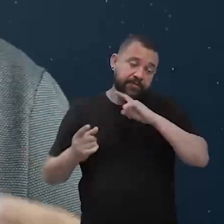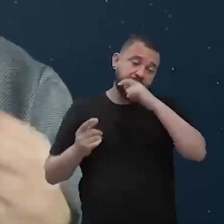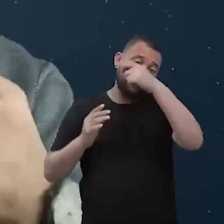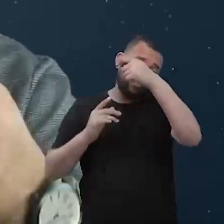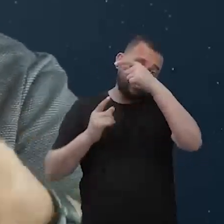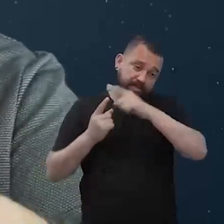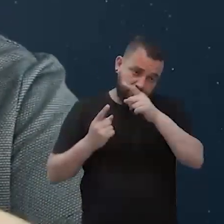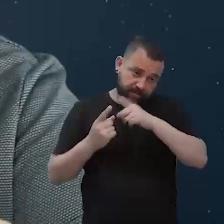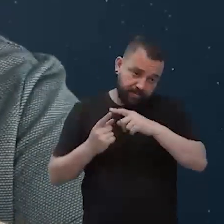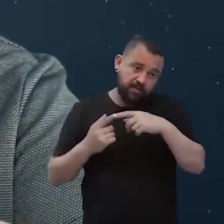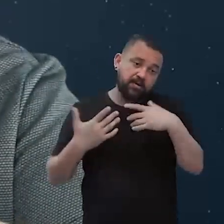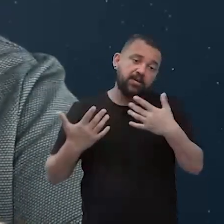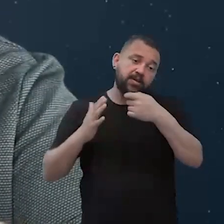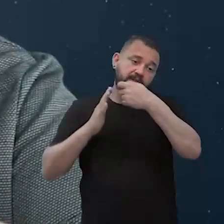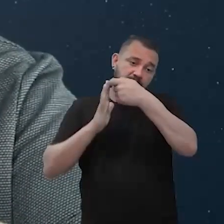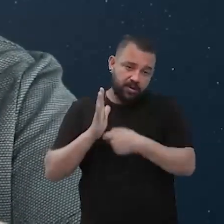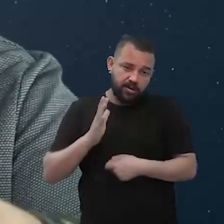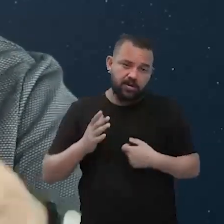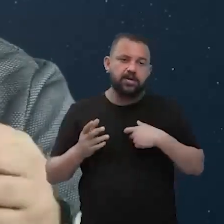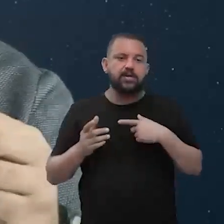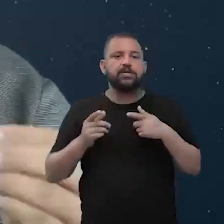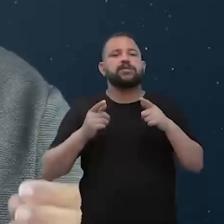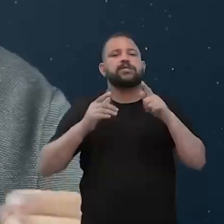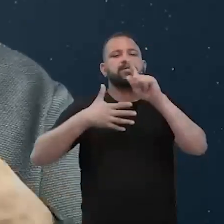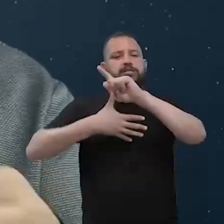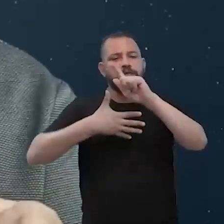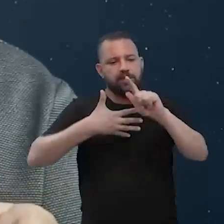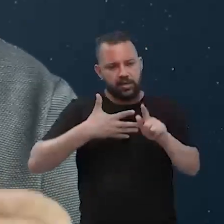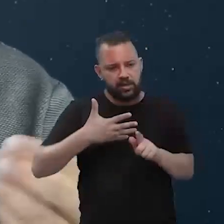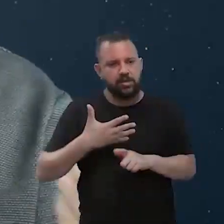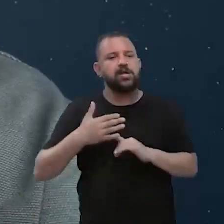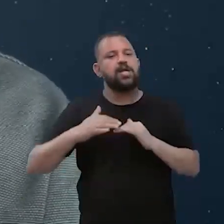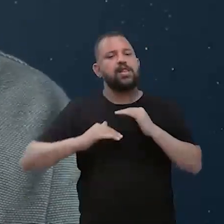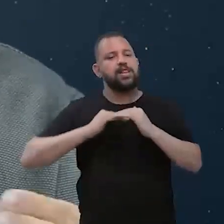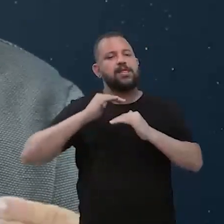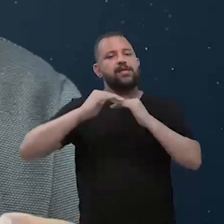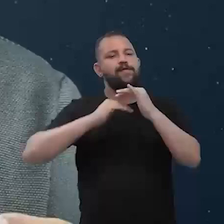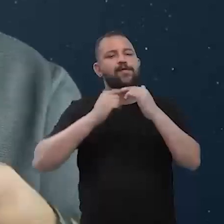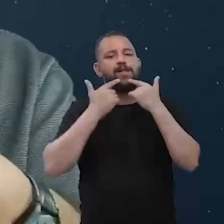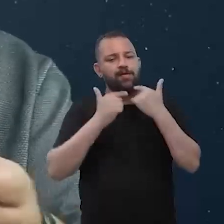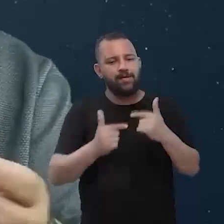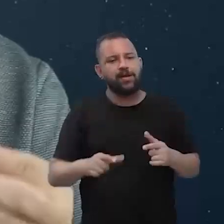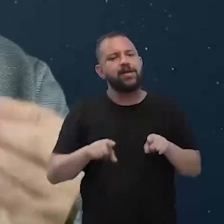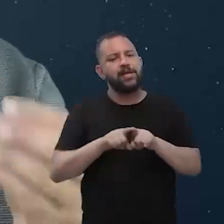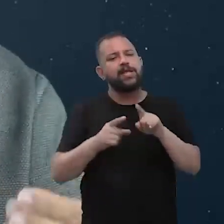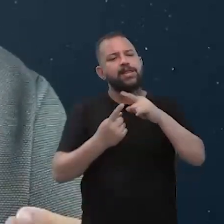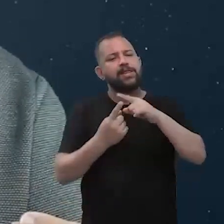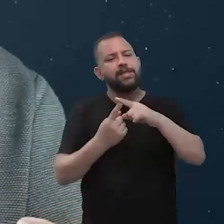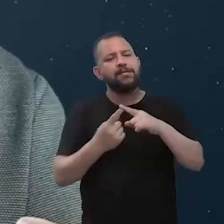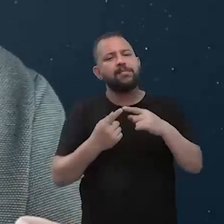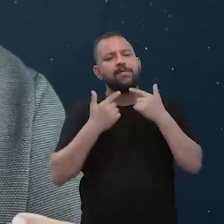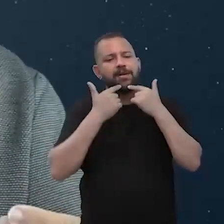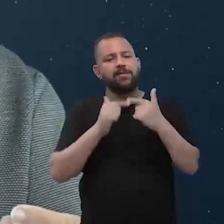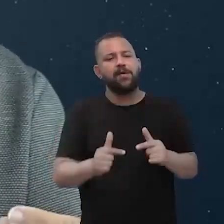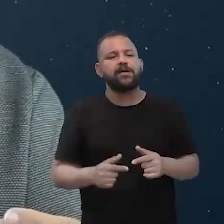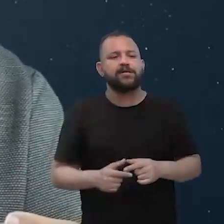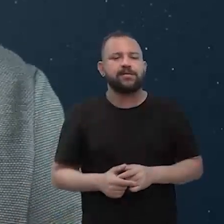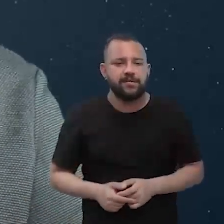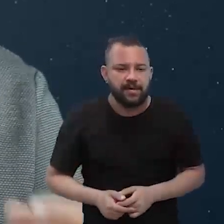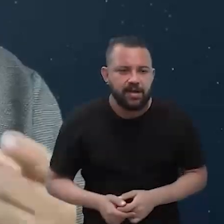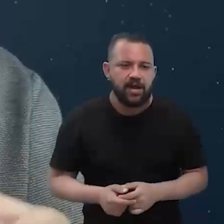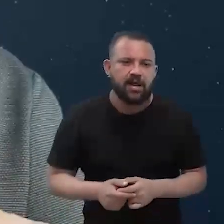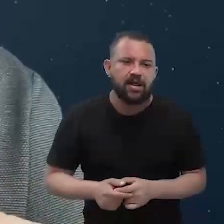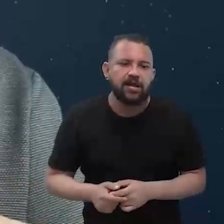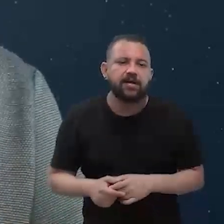gêneros, nível de linguagem. E tipos também, linguagem verbal e não verbal. Isso é uma linguagem mista. Tá vendo